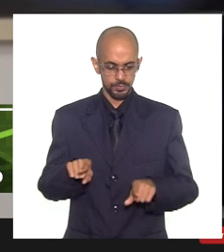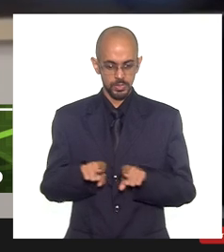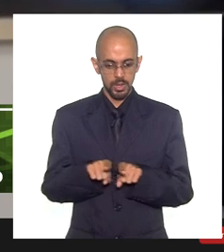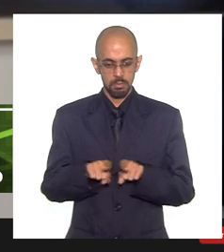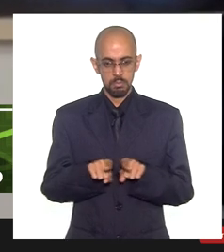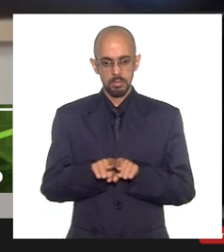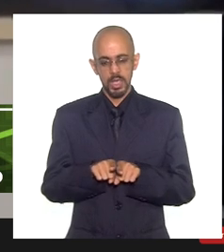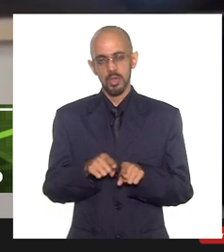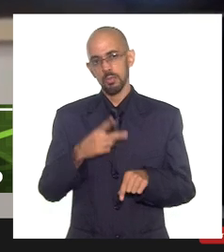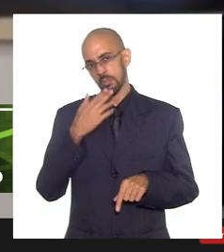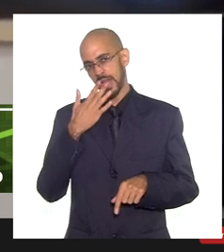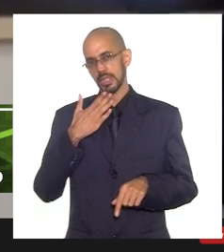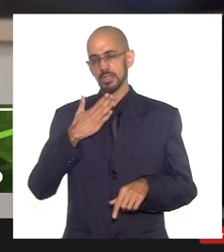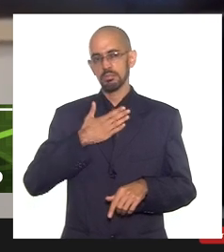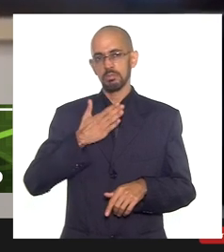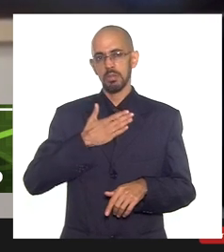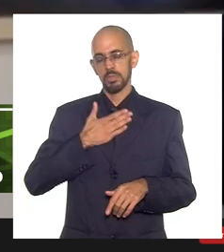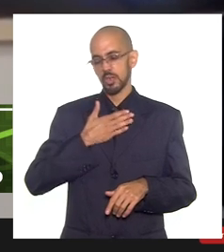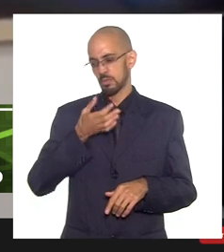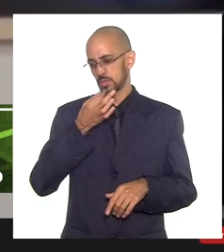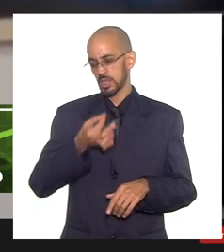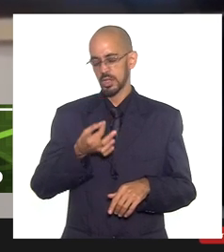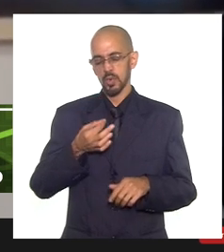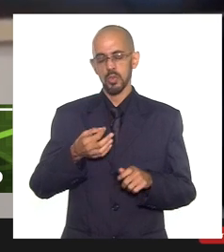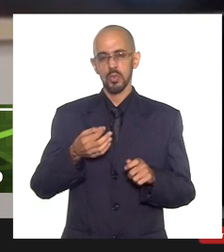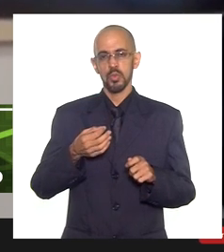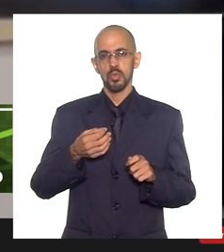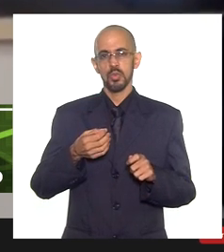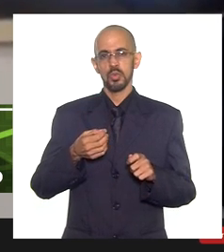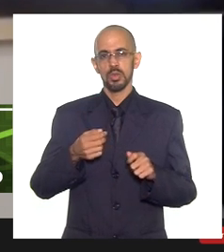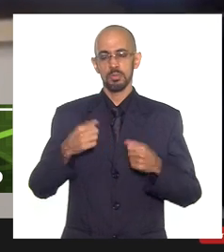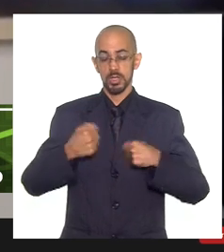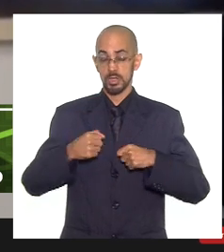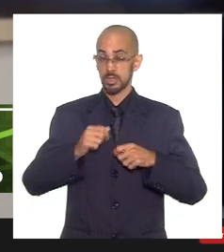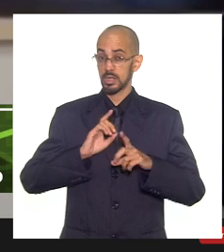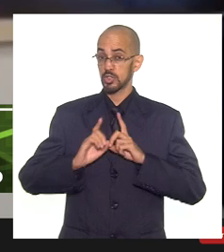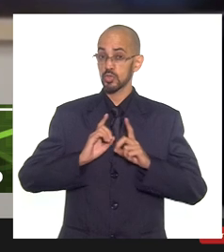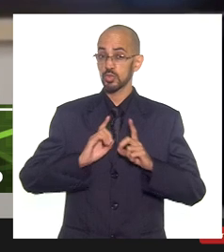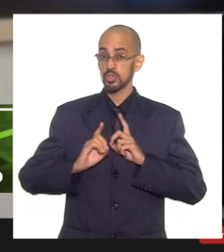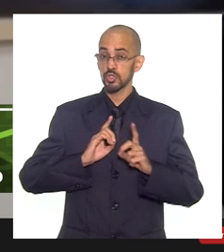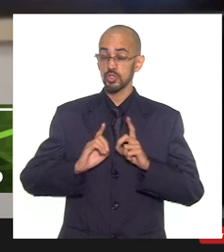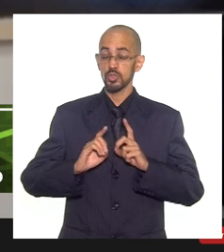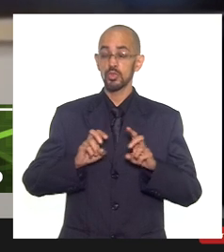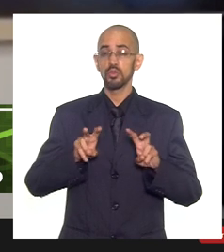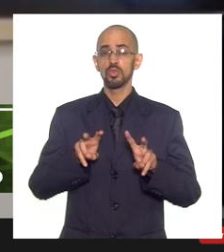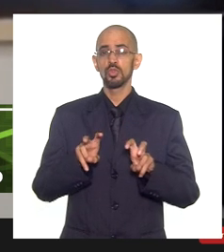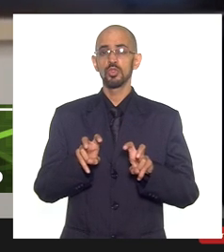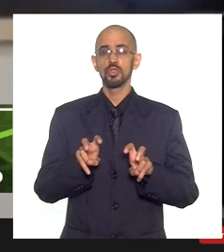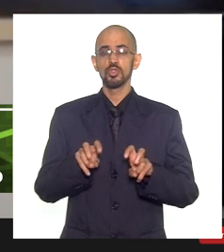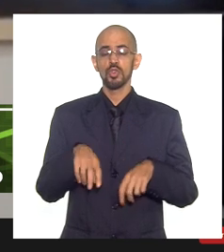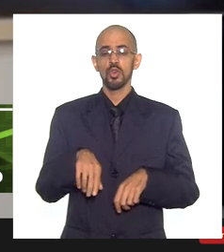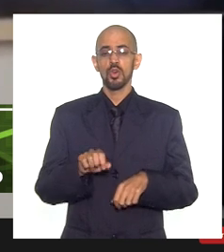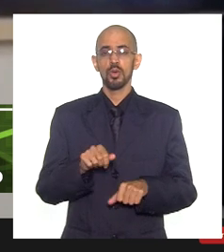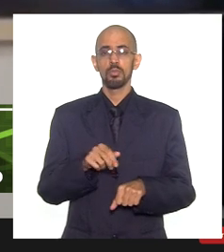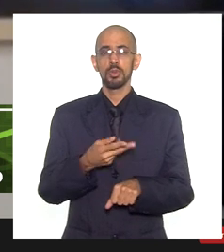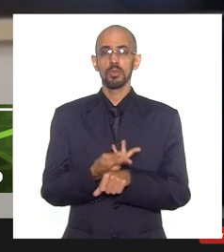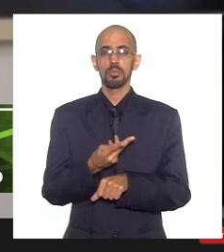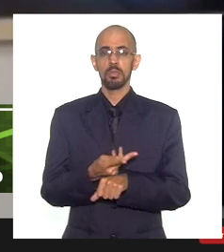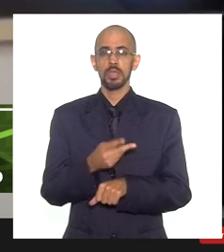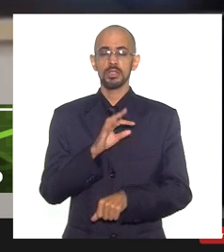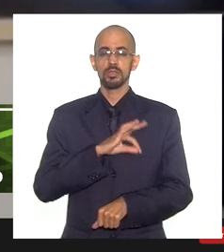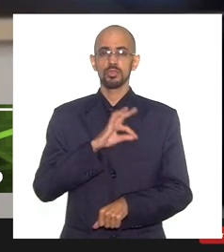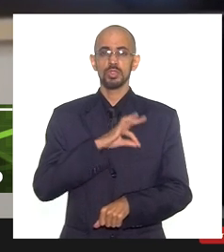me parece assim que deve ser no entanto discutido com relação ao doodéssimo e com relação